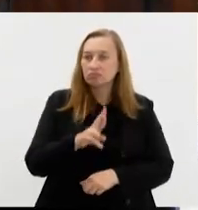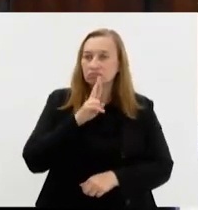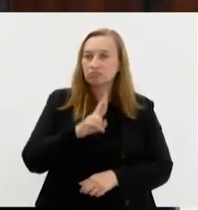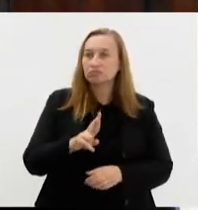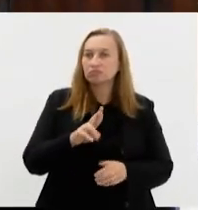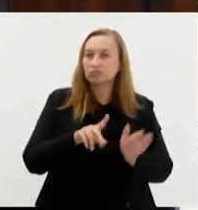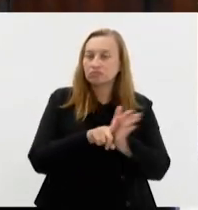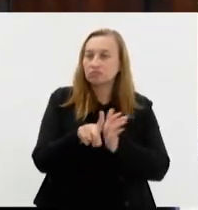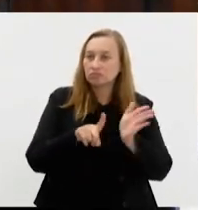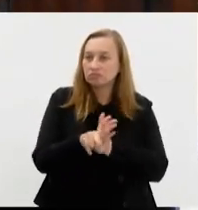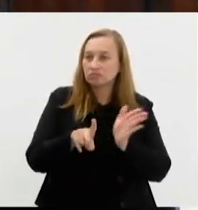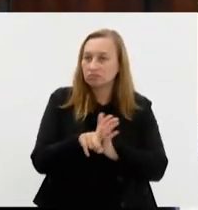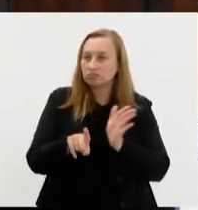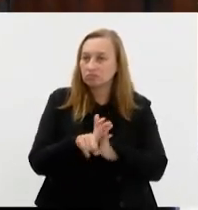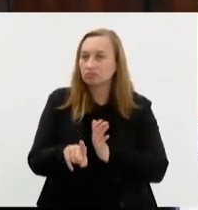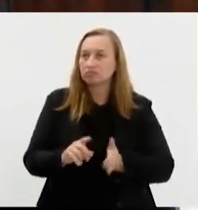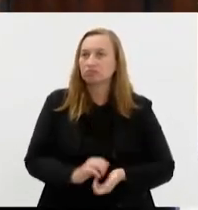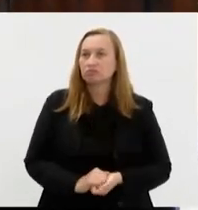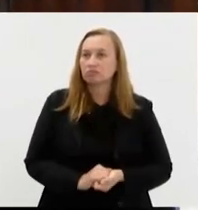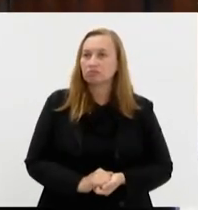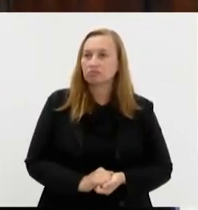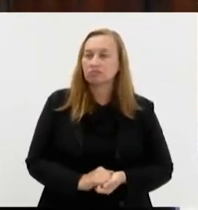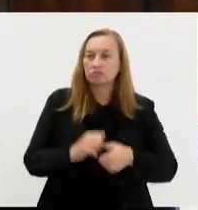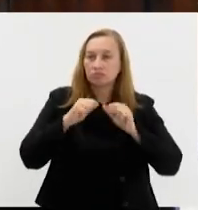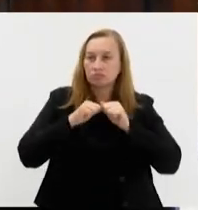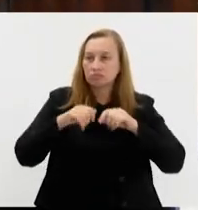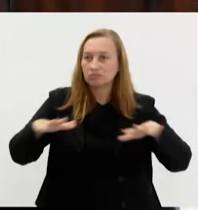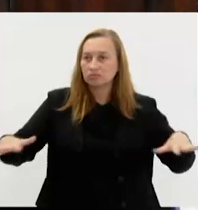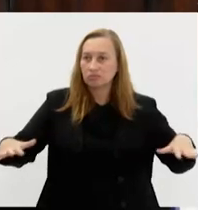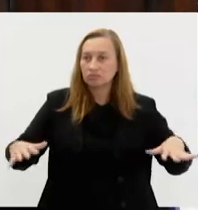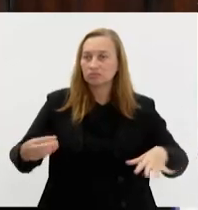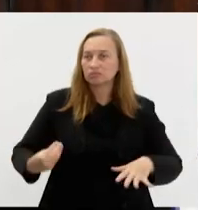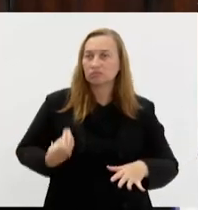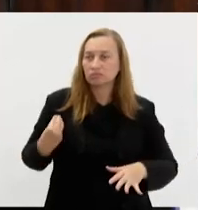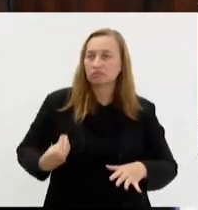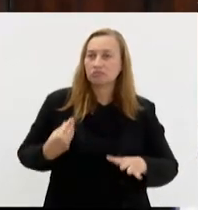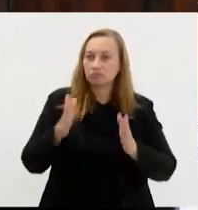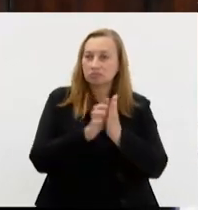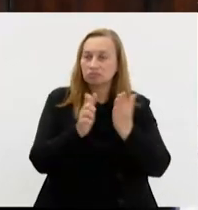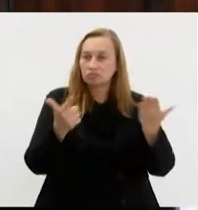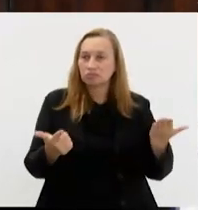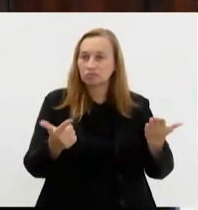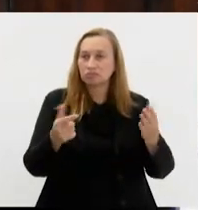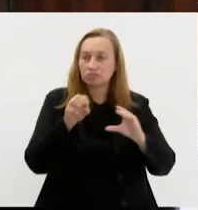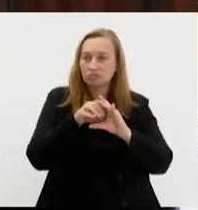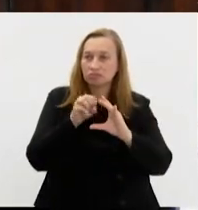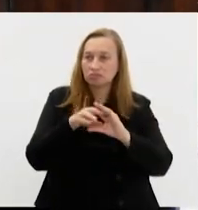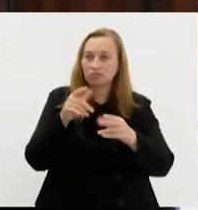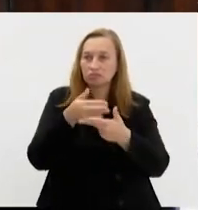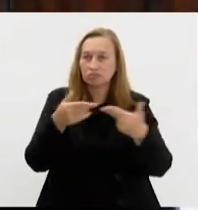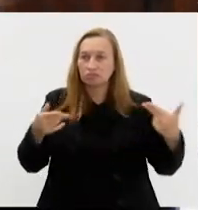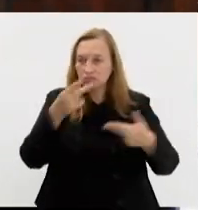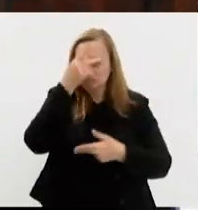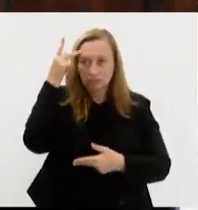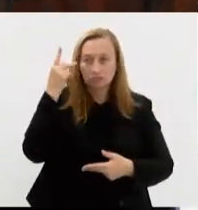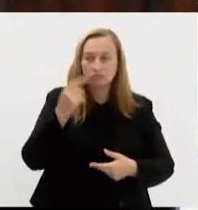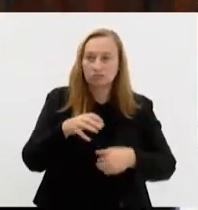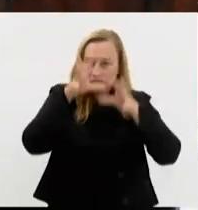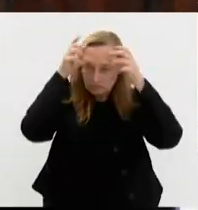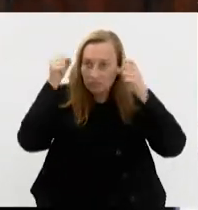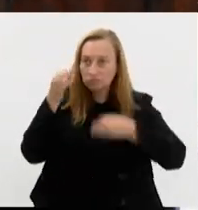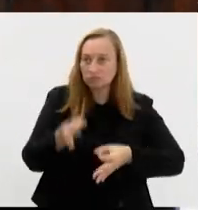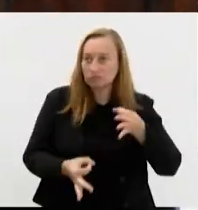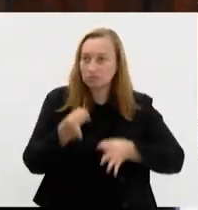eram dirigidas isso foi transmitido ao vivo no Jornal Nacional e portanto para milhões de pessoas e o Tribunal Superior